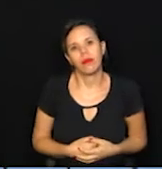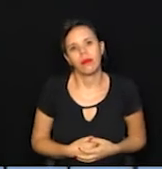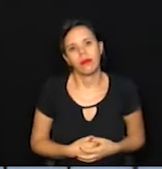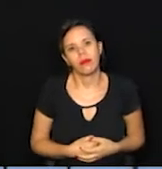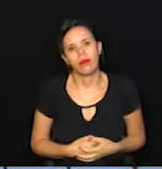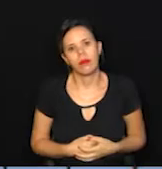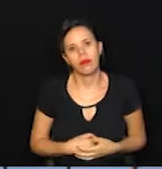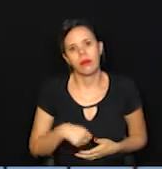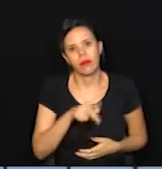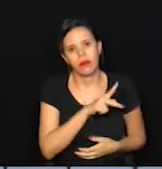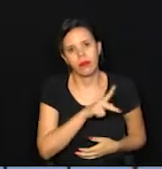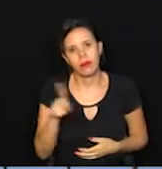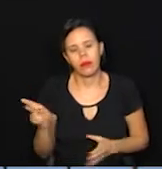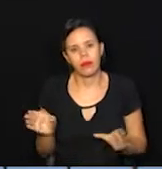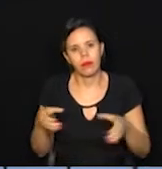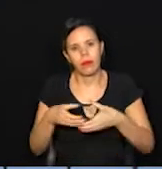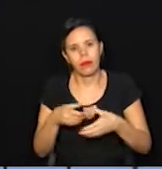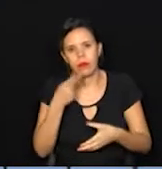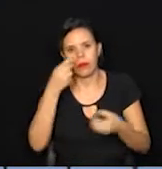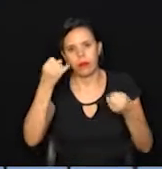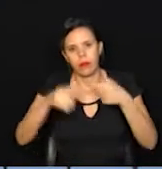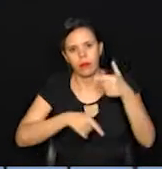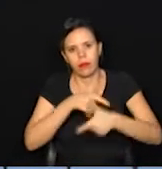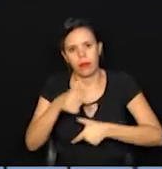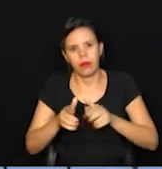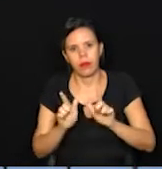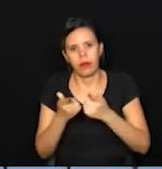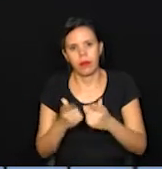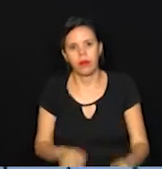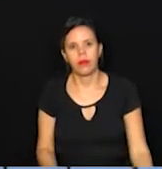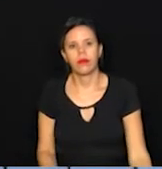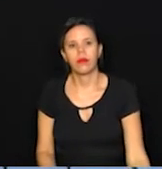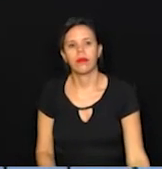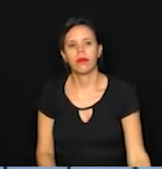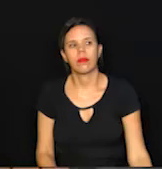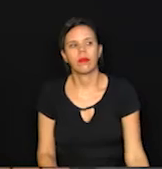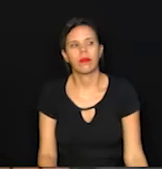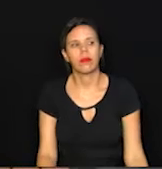O presidente da comissão falou dos trabalhos do grupo.